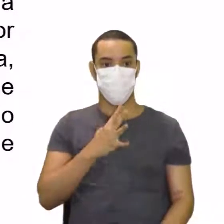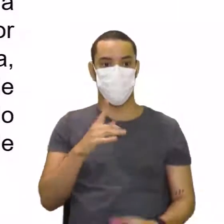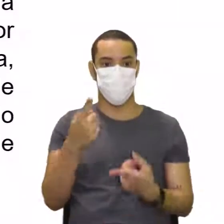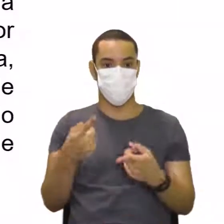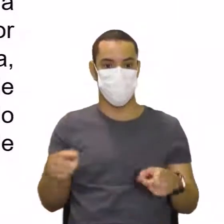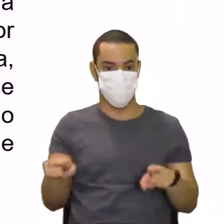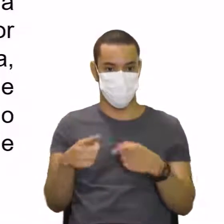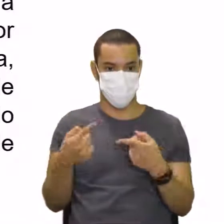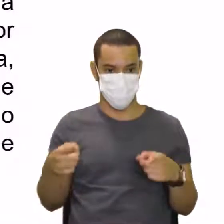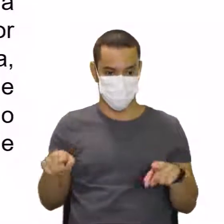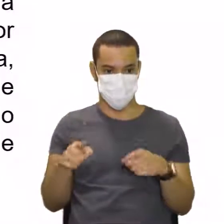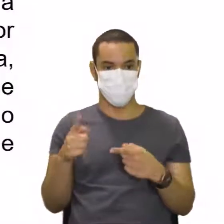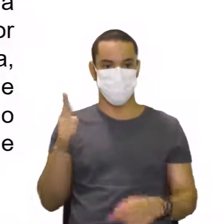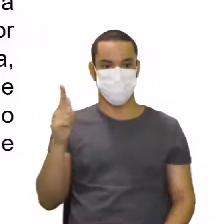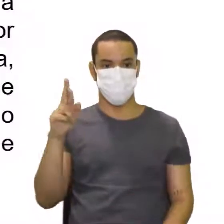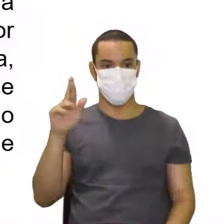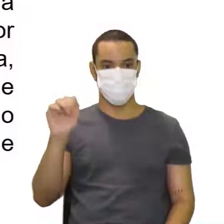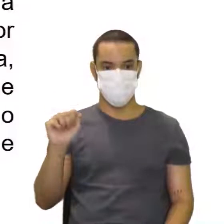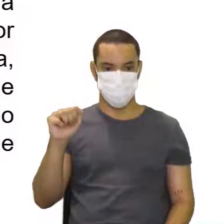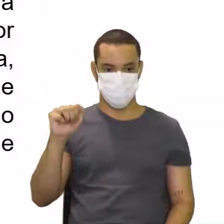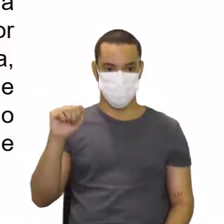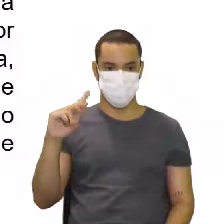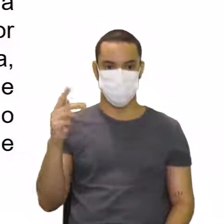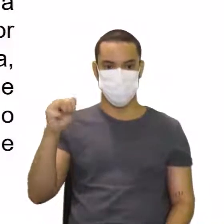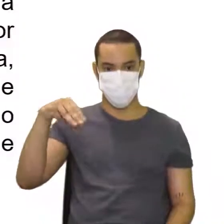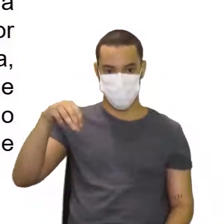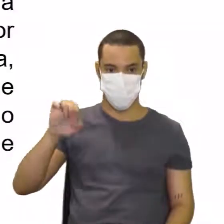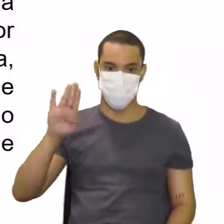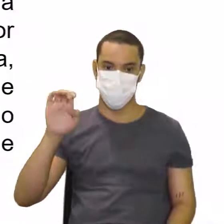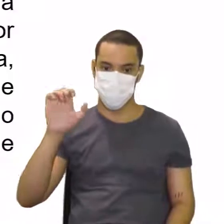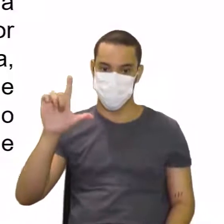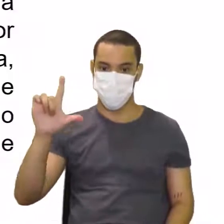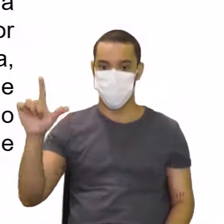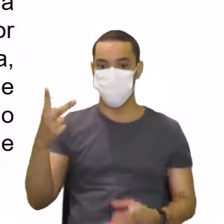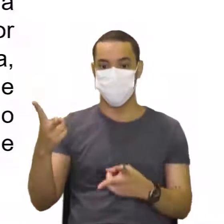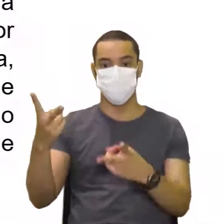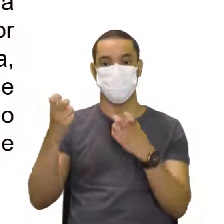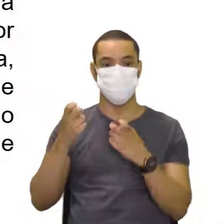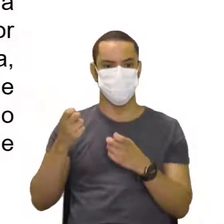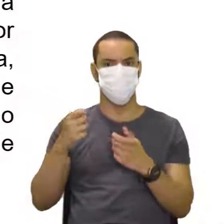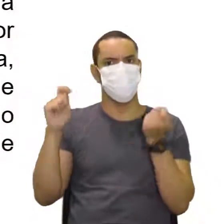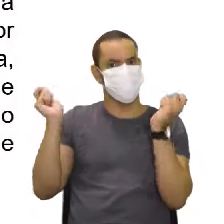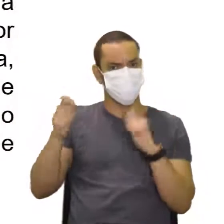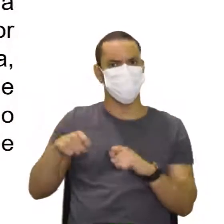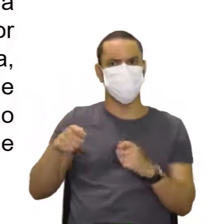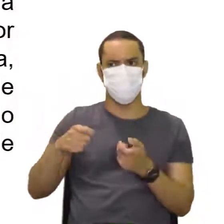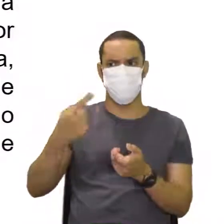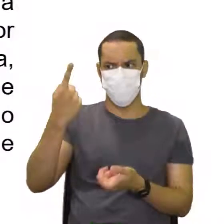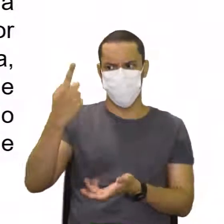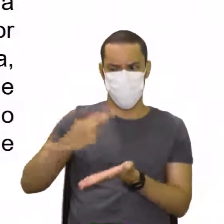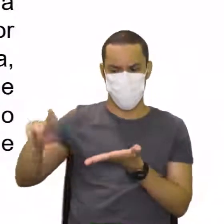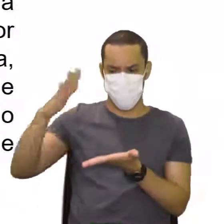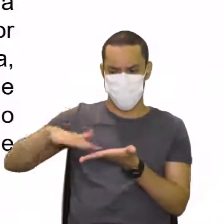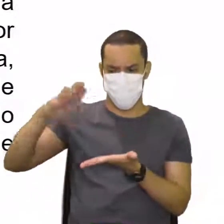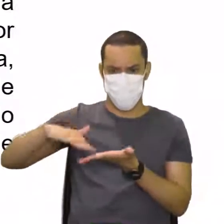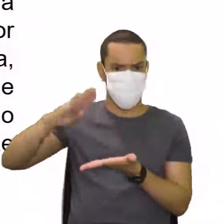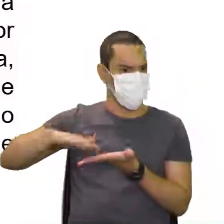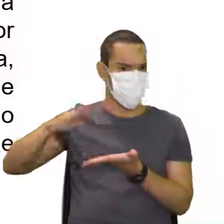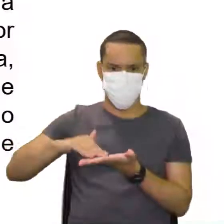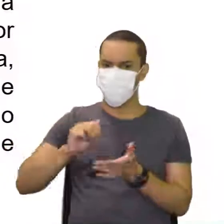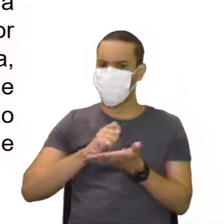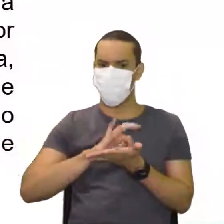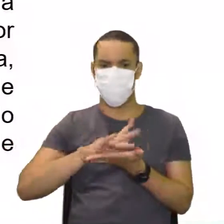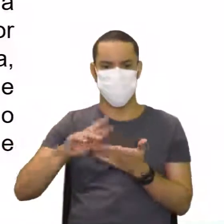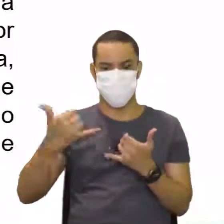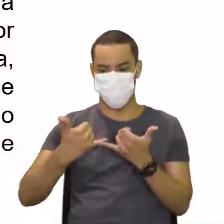música, Graham Bell percebeu a possibilidade de transmitir mais de uma mensagem ao longo do mesmo